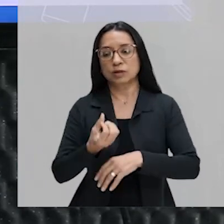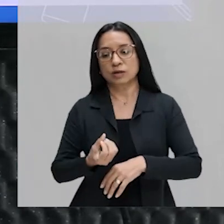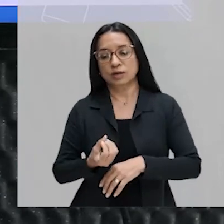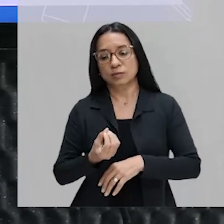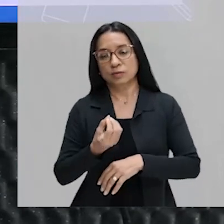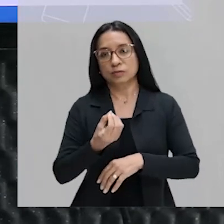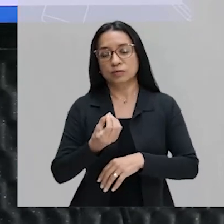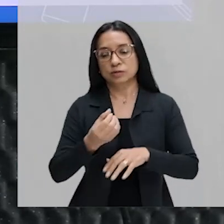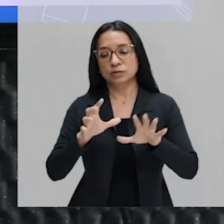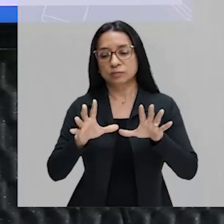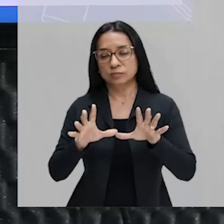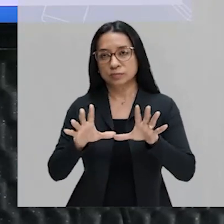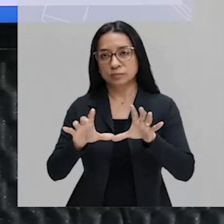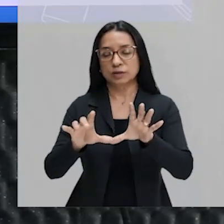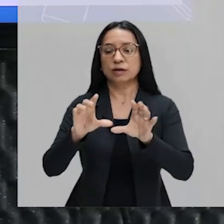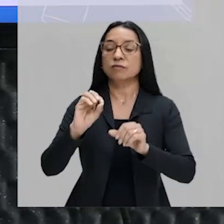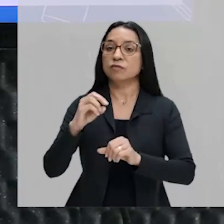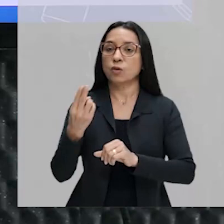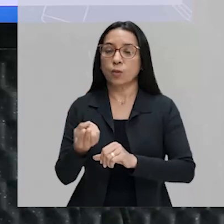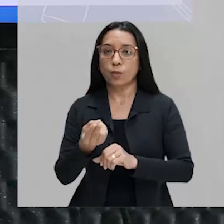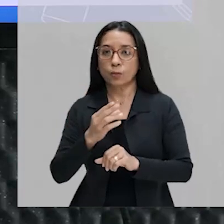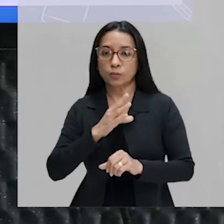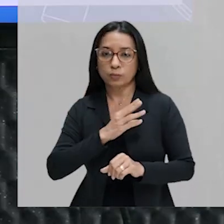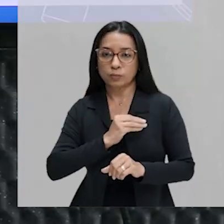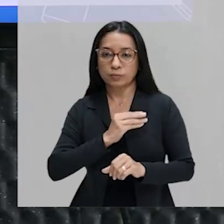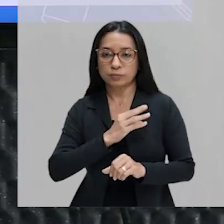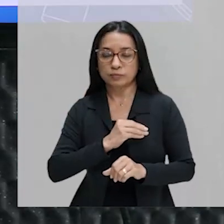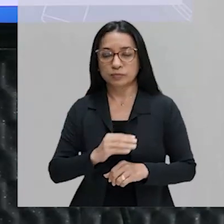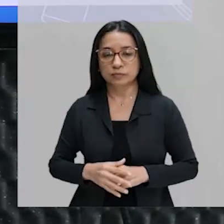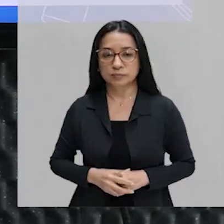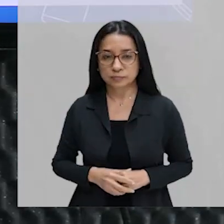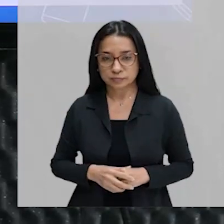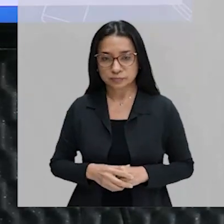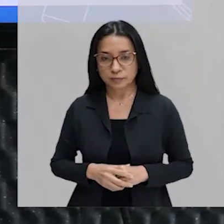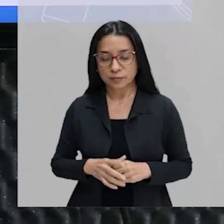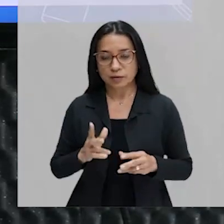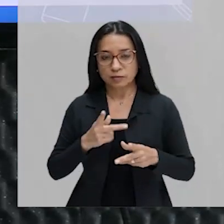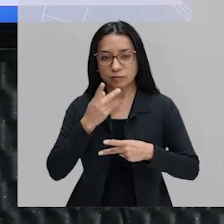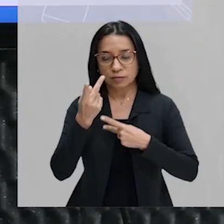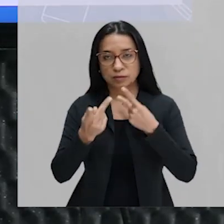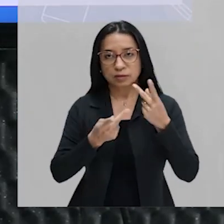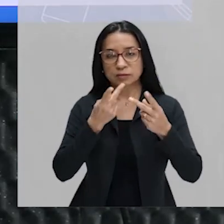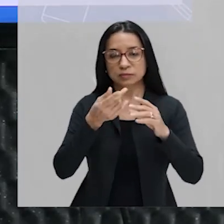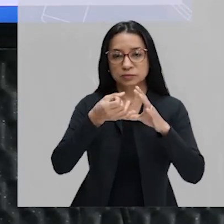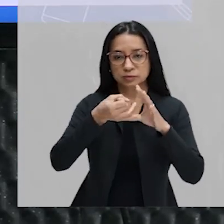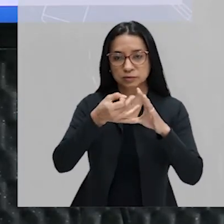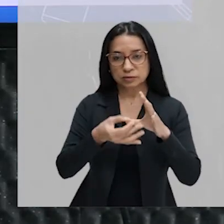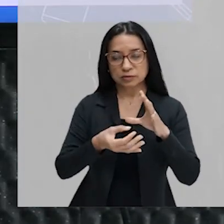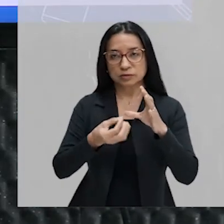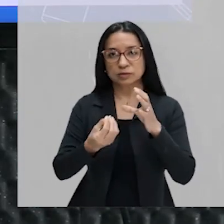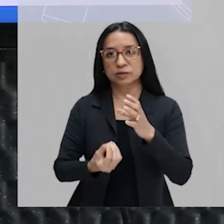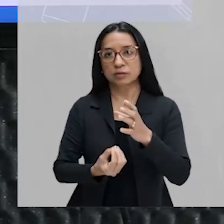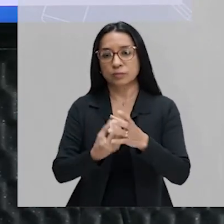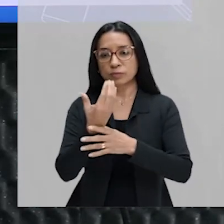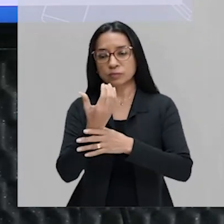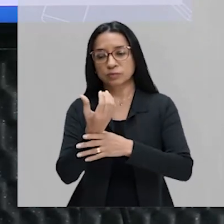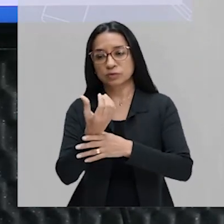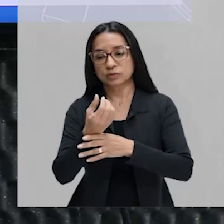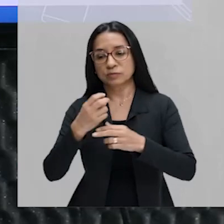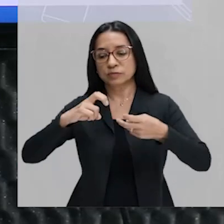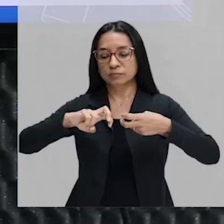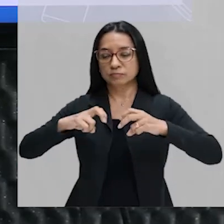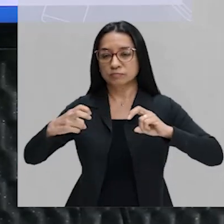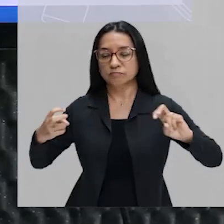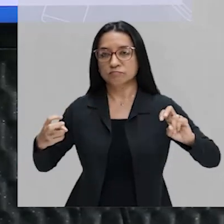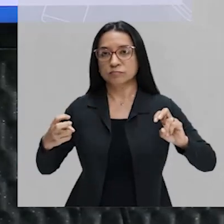tá? Bem, falando aqui das características reprodutivas de aves e répteis, a gente vai começar a dizer o